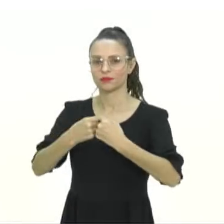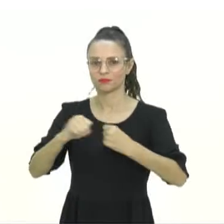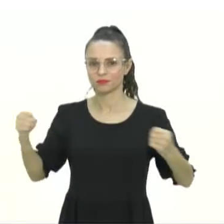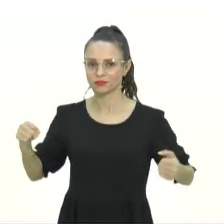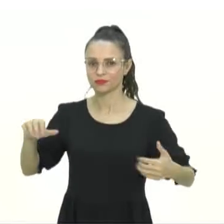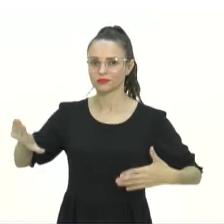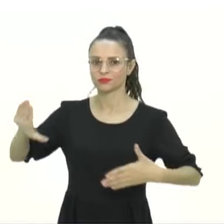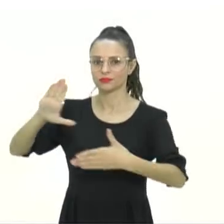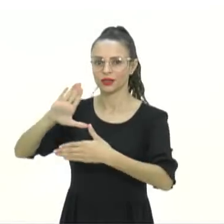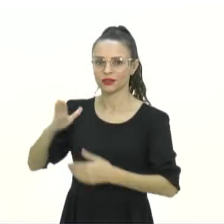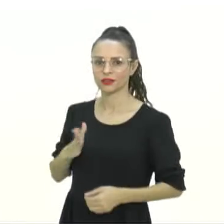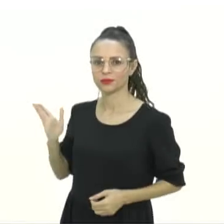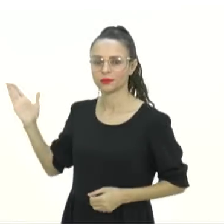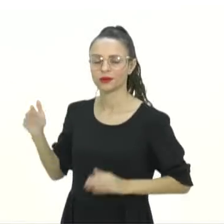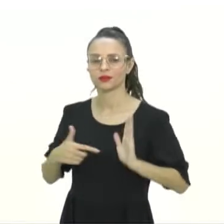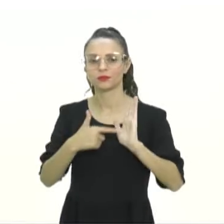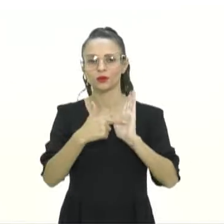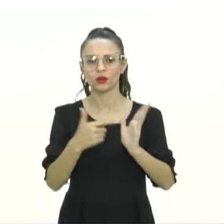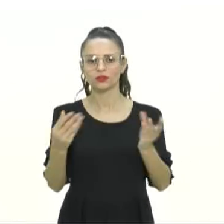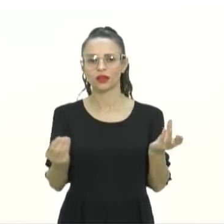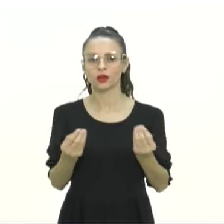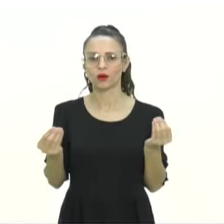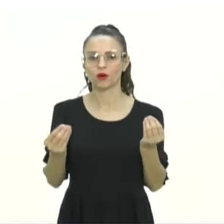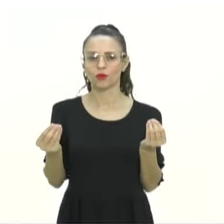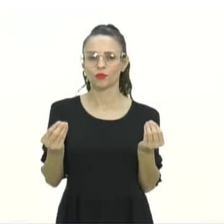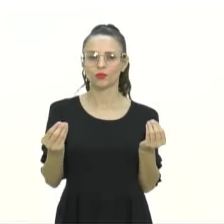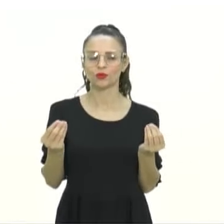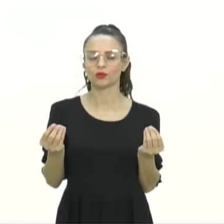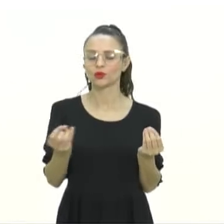que representa o quanto que